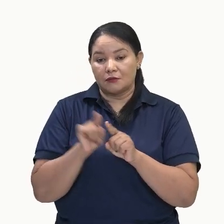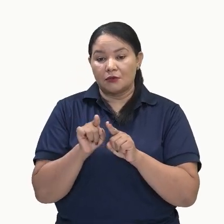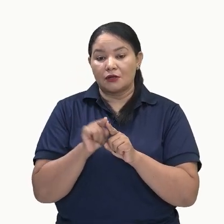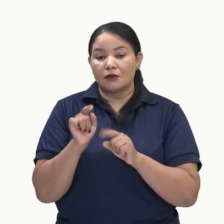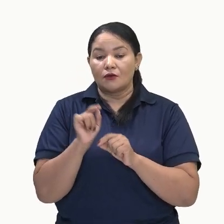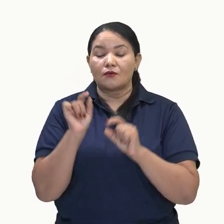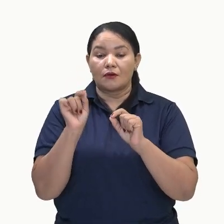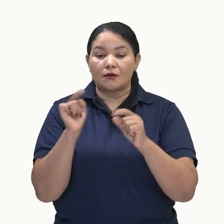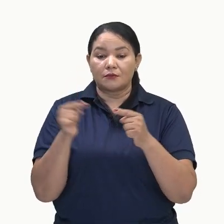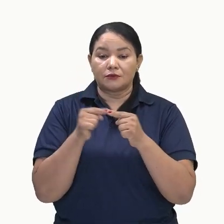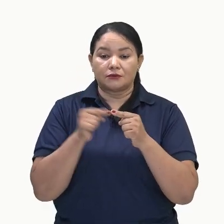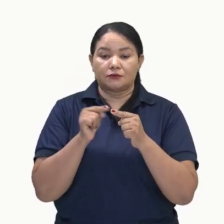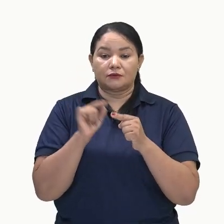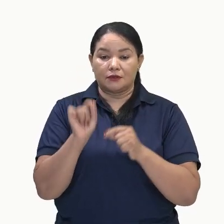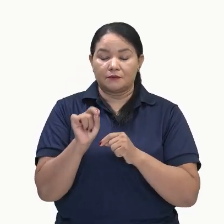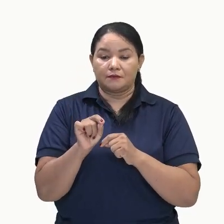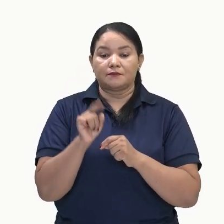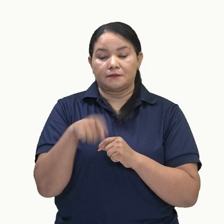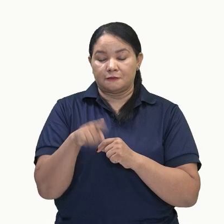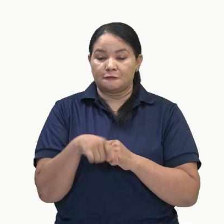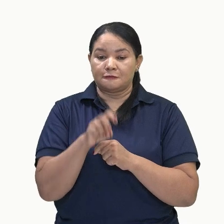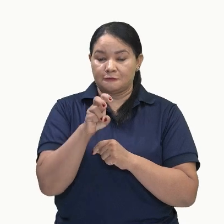equivale a 5 mil.